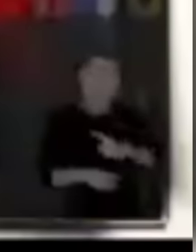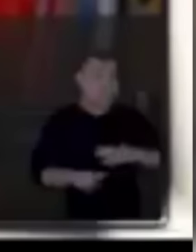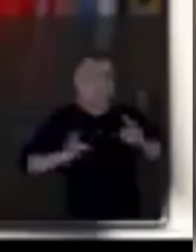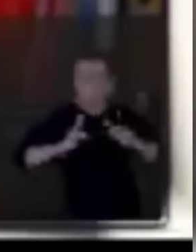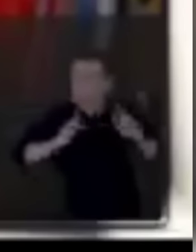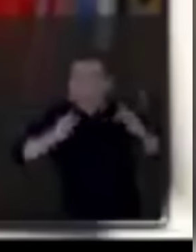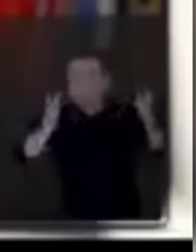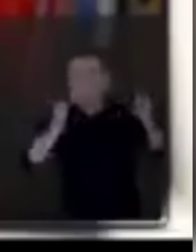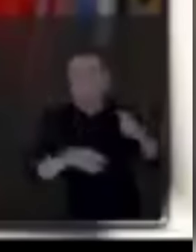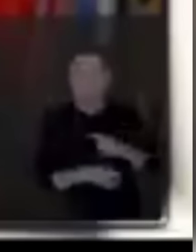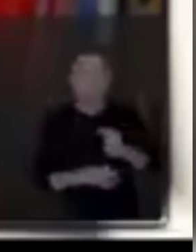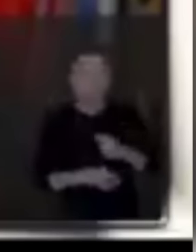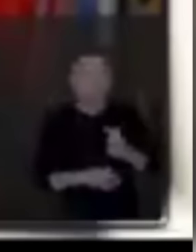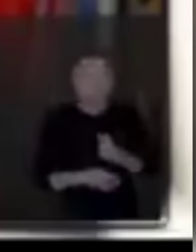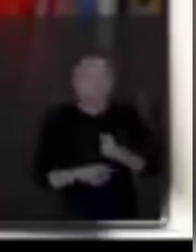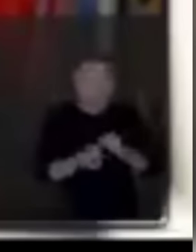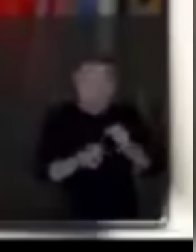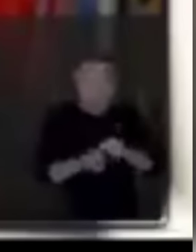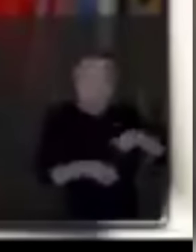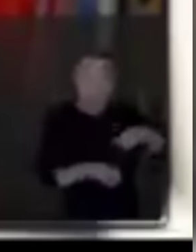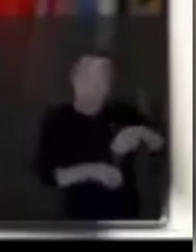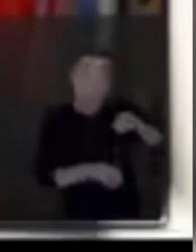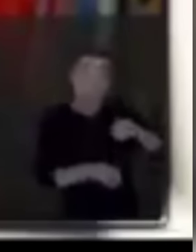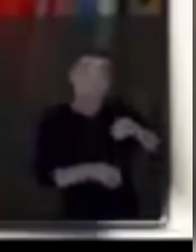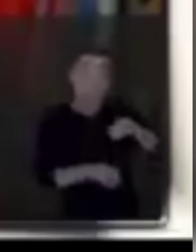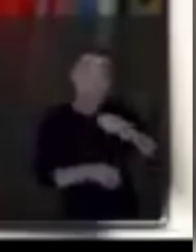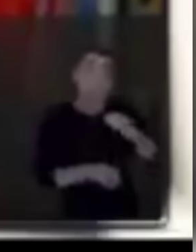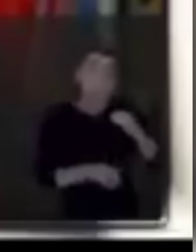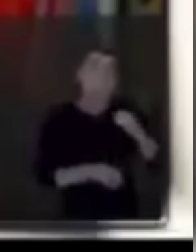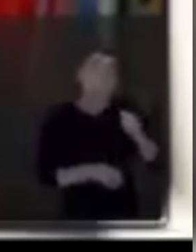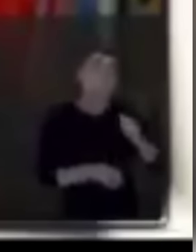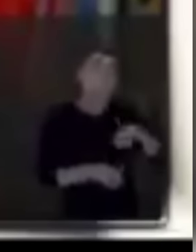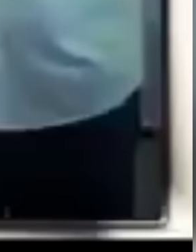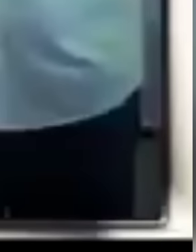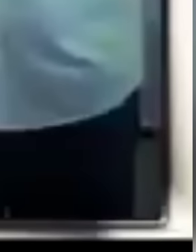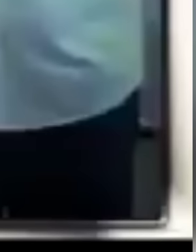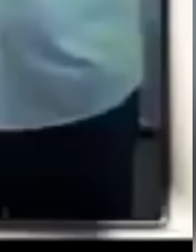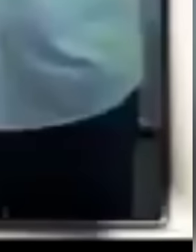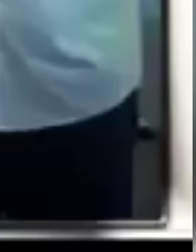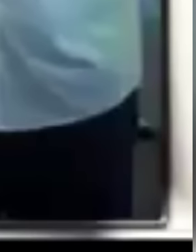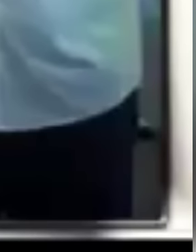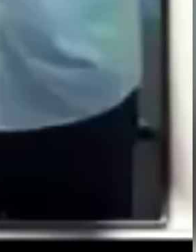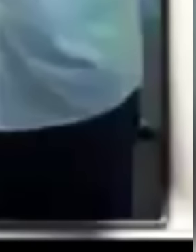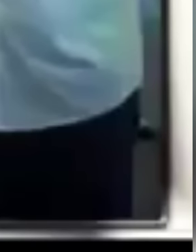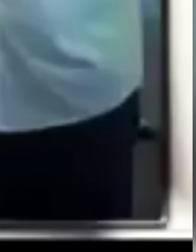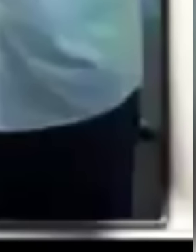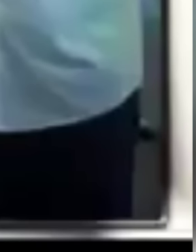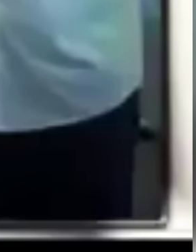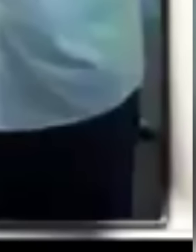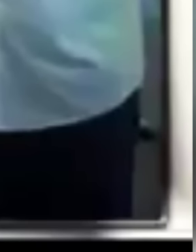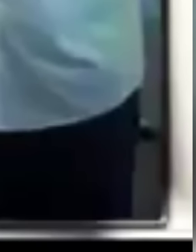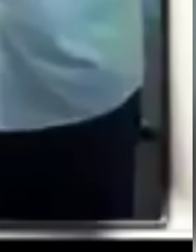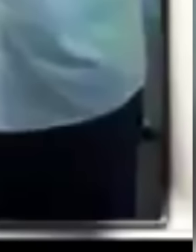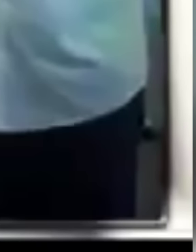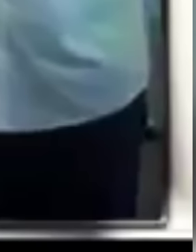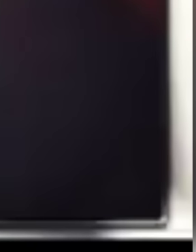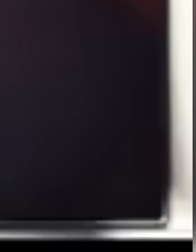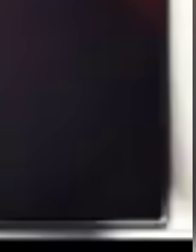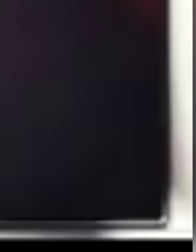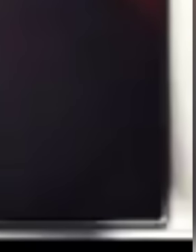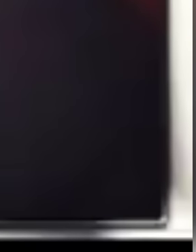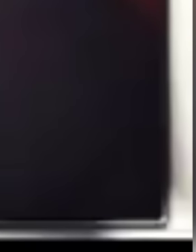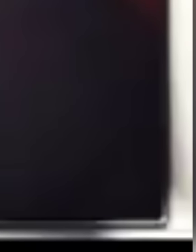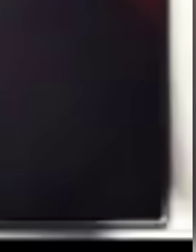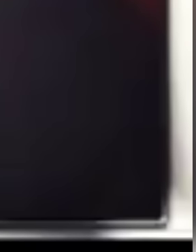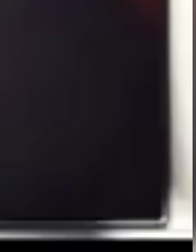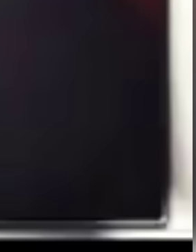Vamos lá. Essa tempestade de maldades, sabe, que está governando o Brasil, essa coisa eleita em 2018,